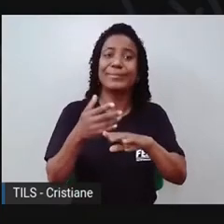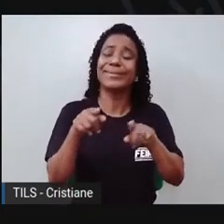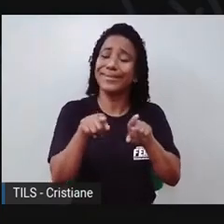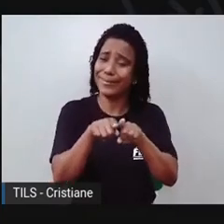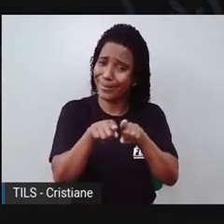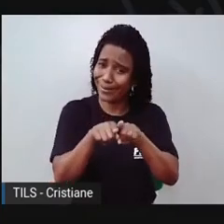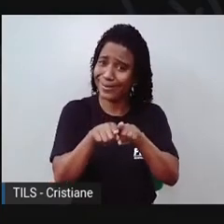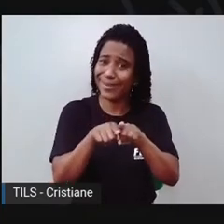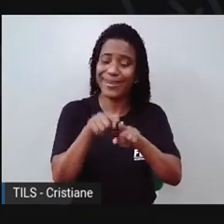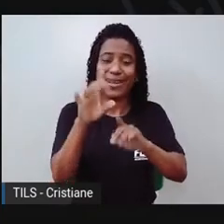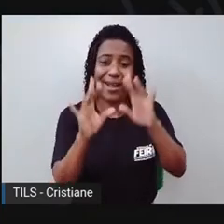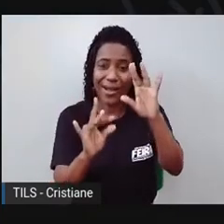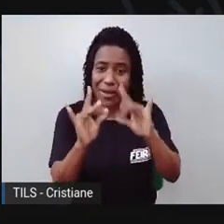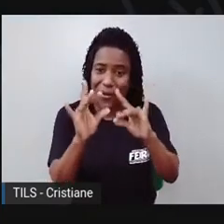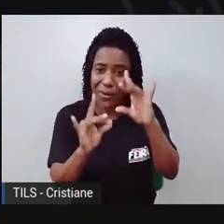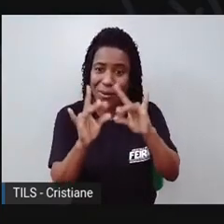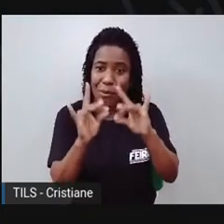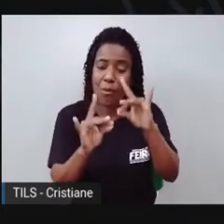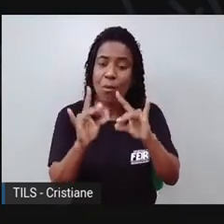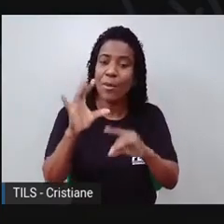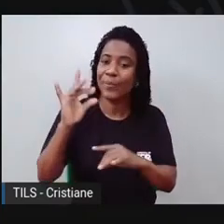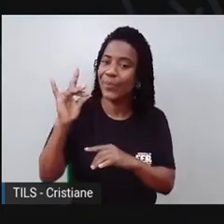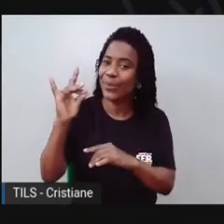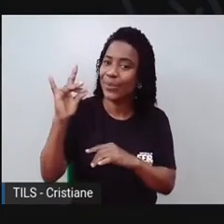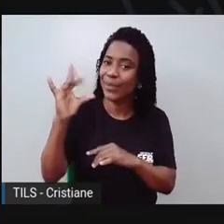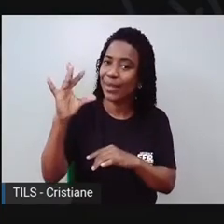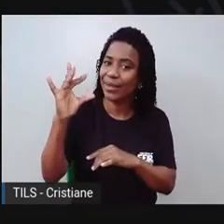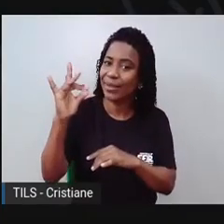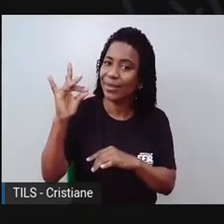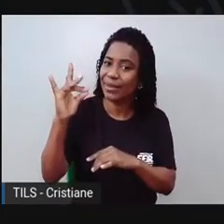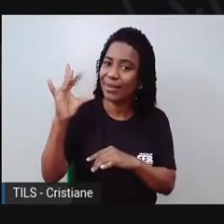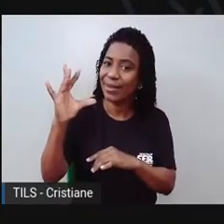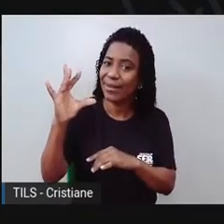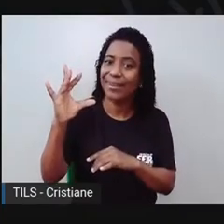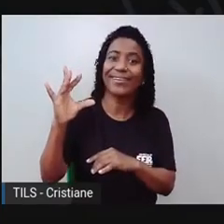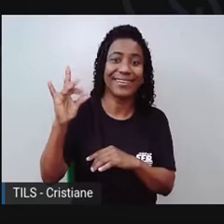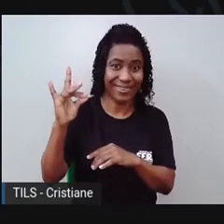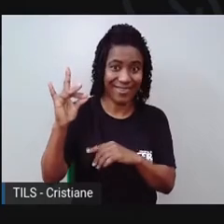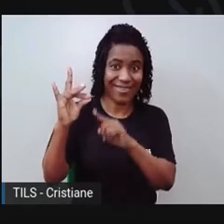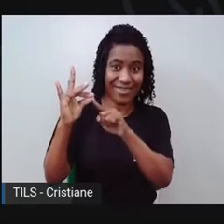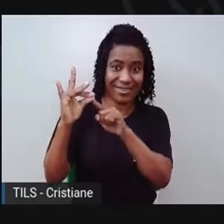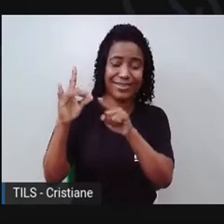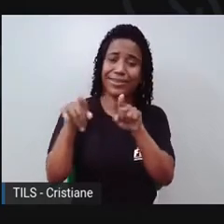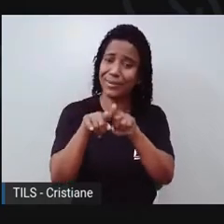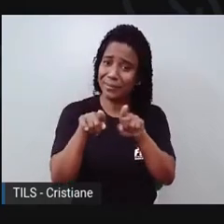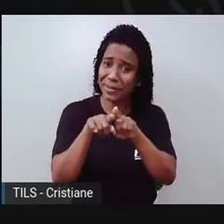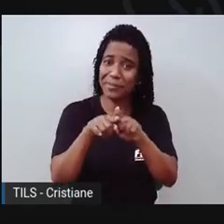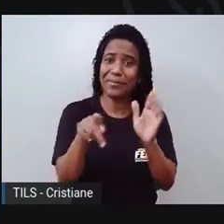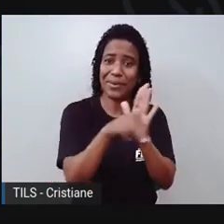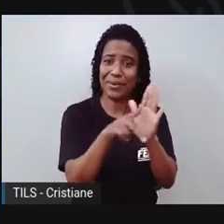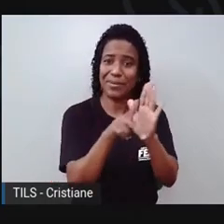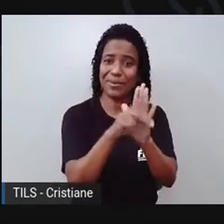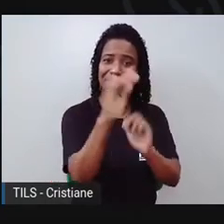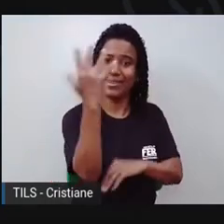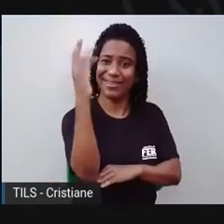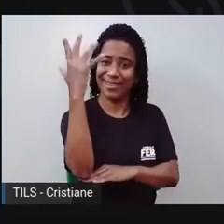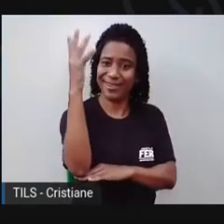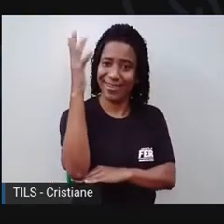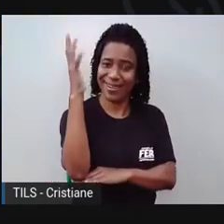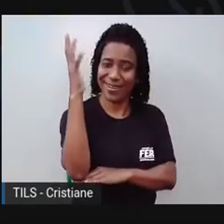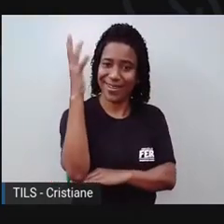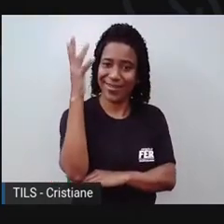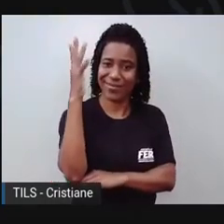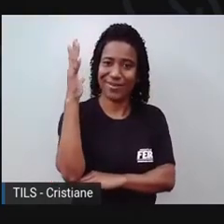de vegetais. Ela também é feita de um resíduo, né, de vegetal. E como